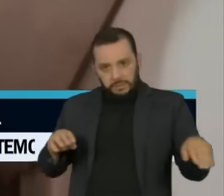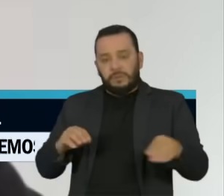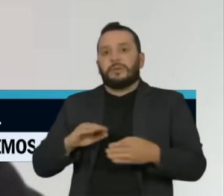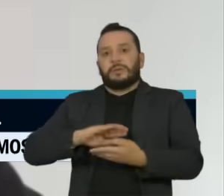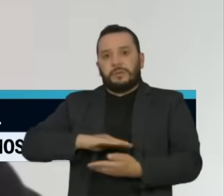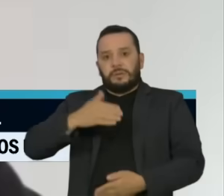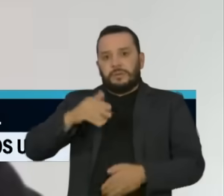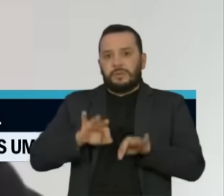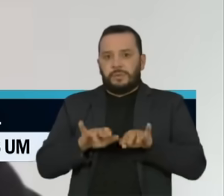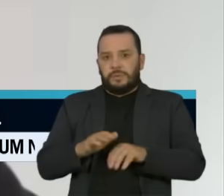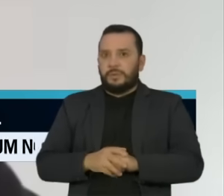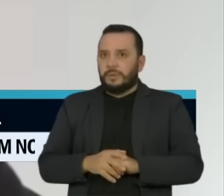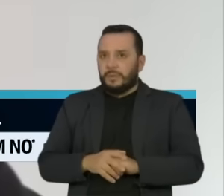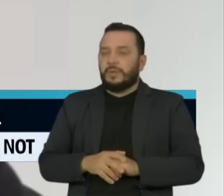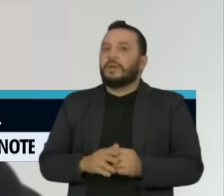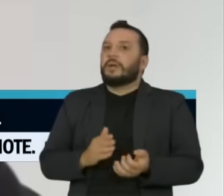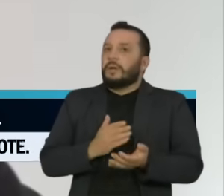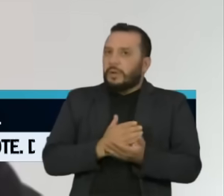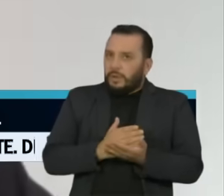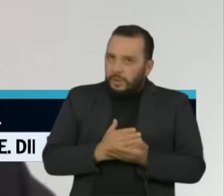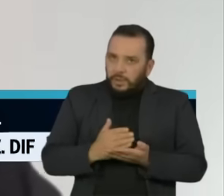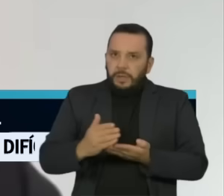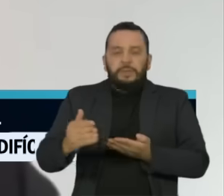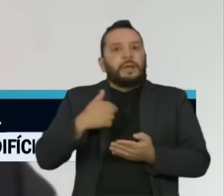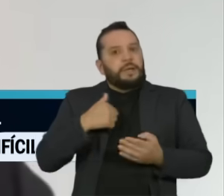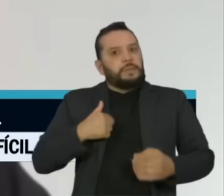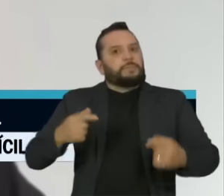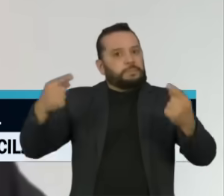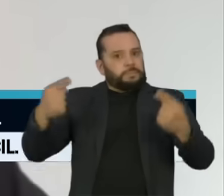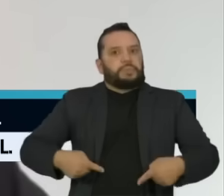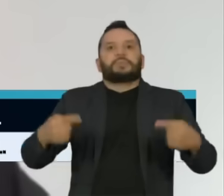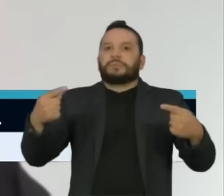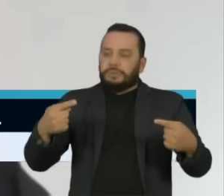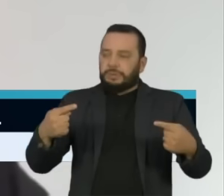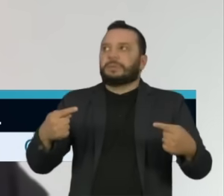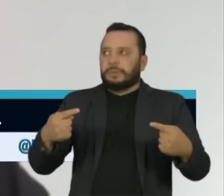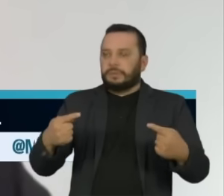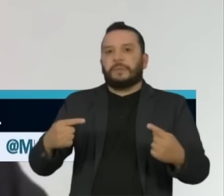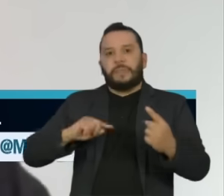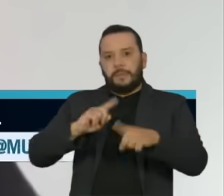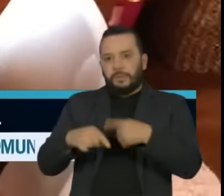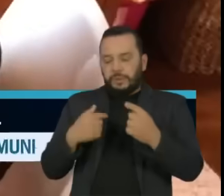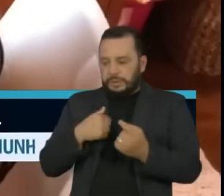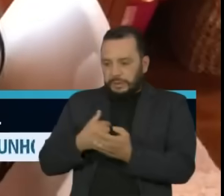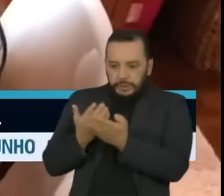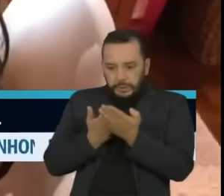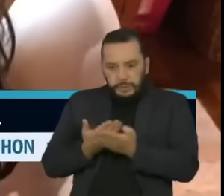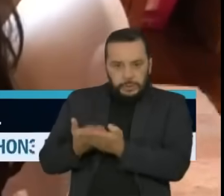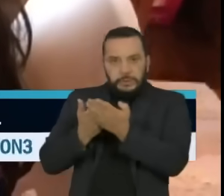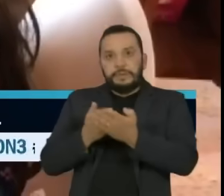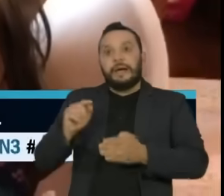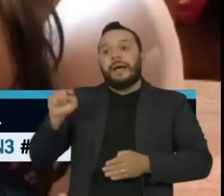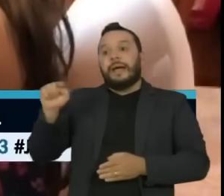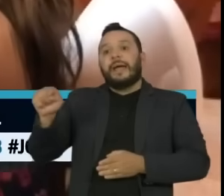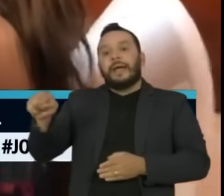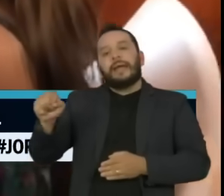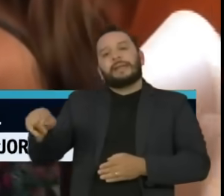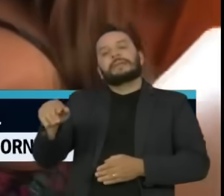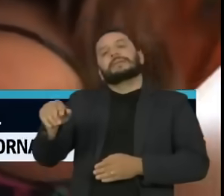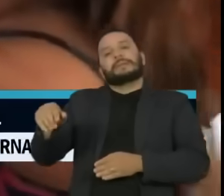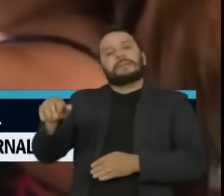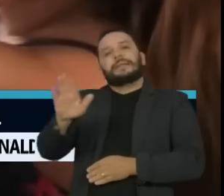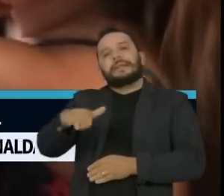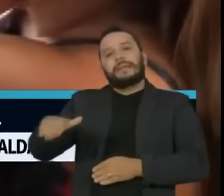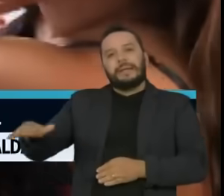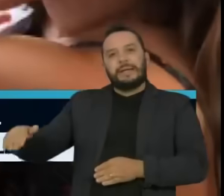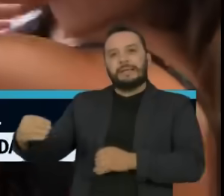computador. O início foi bem desafiador, né? Após muito estudo, as crianças mesmo que acabaram direcionando como iam ser as